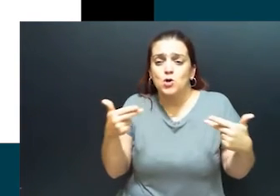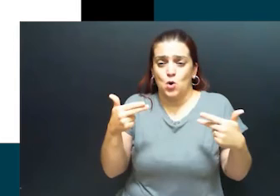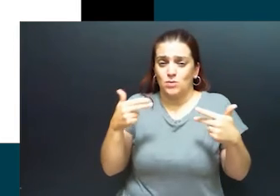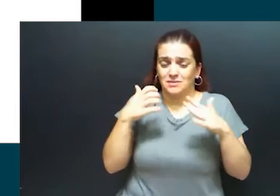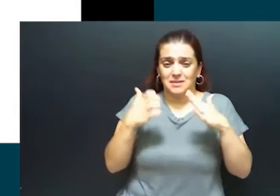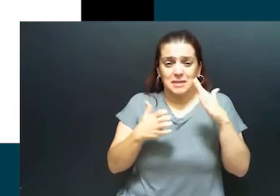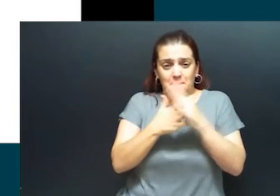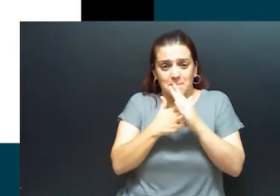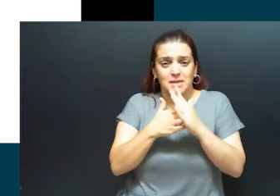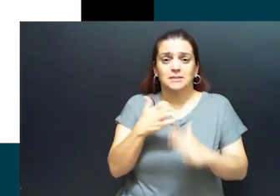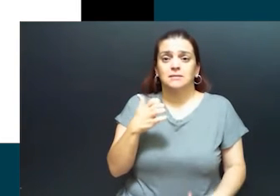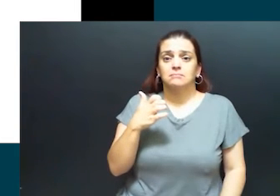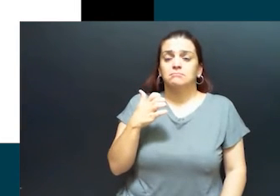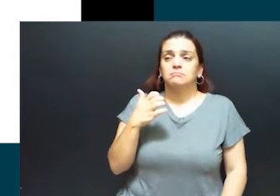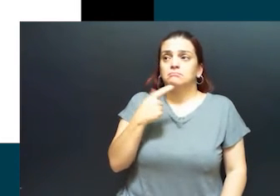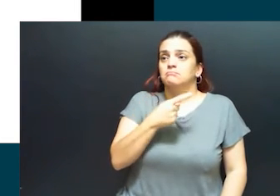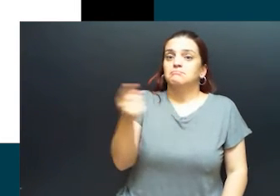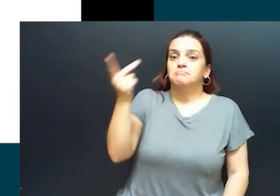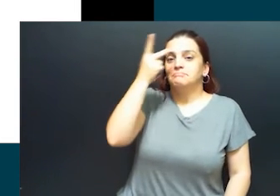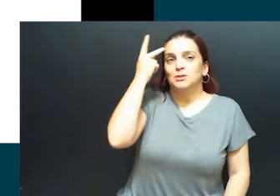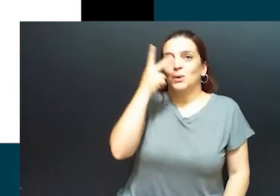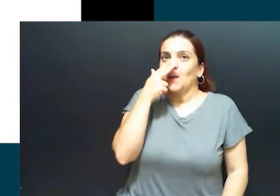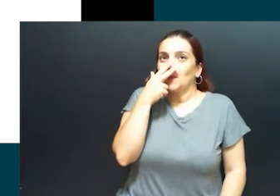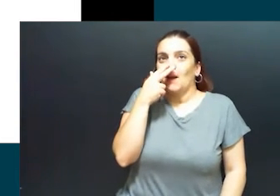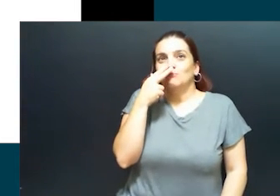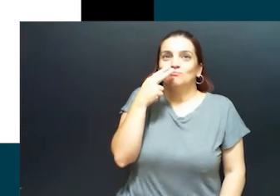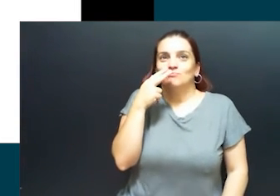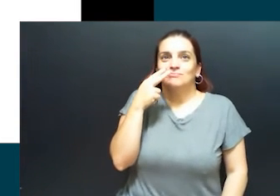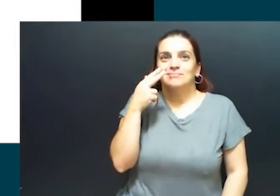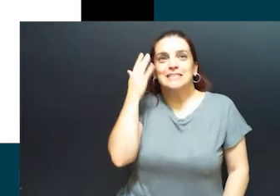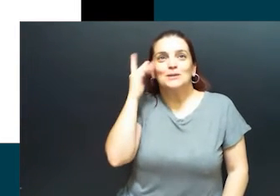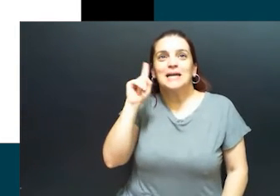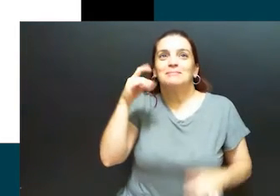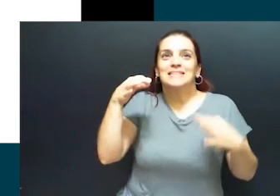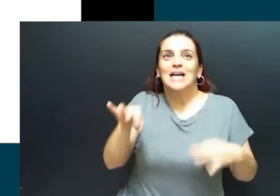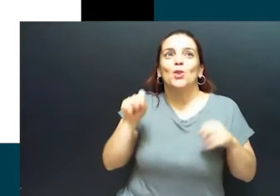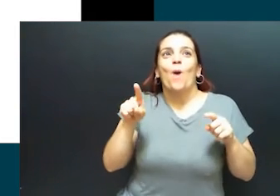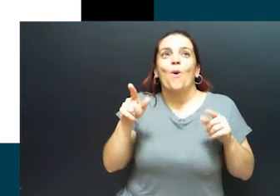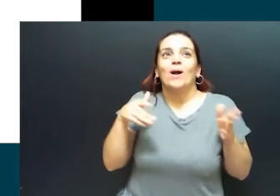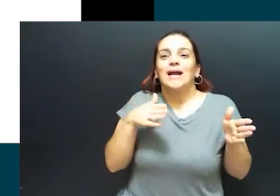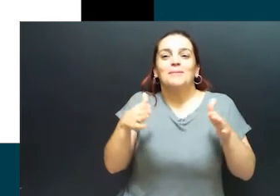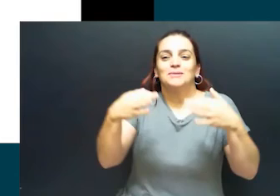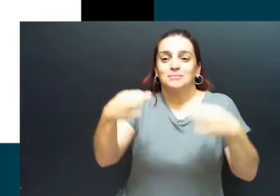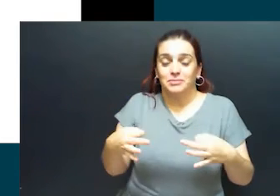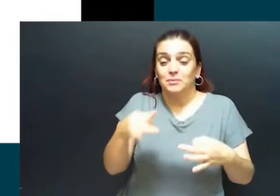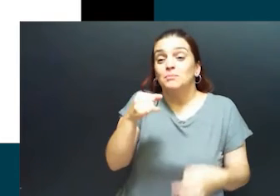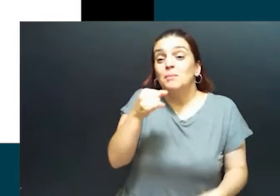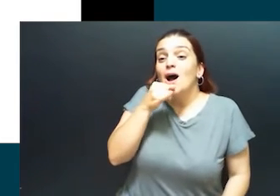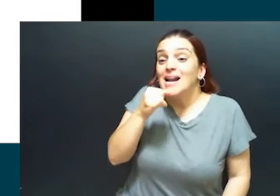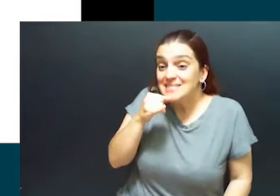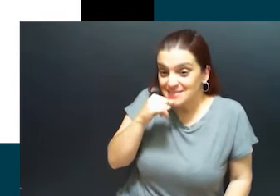e depois ninguém sabe ao certo, né, só tem alguns direcionamentos. Então, para trazer um exemplo claro disso aqui,